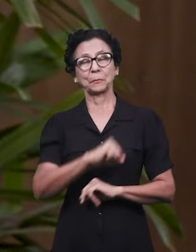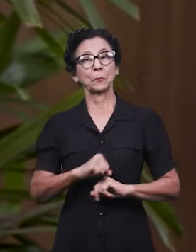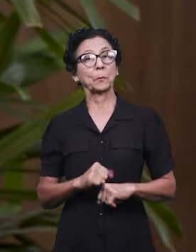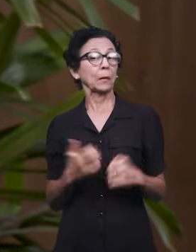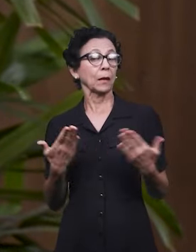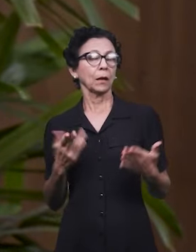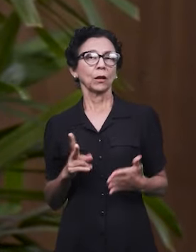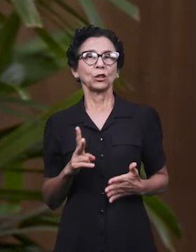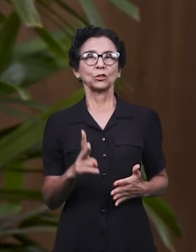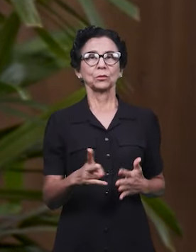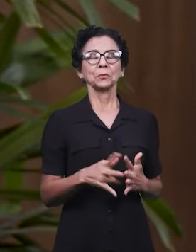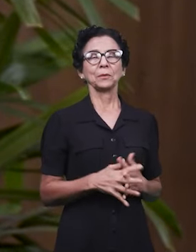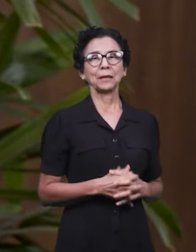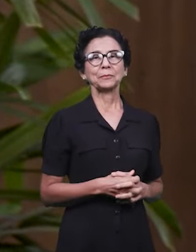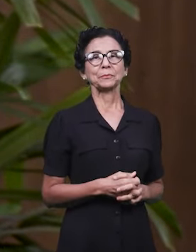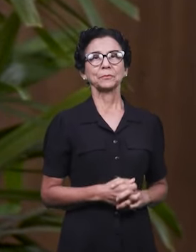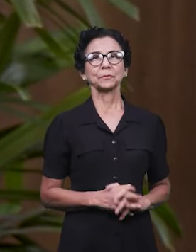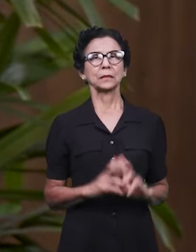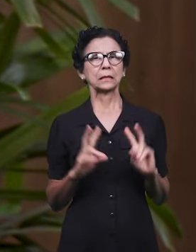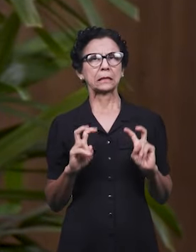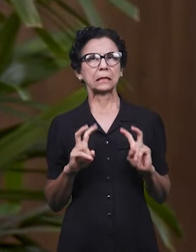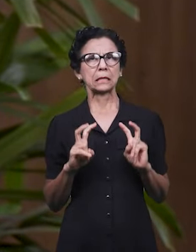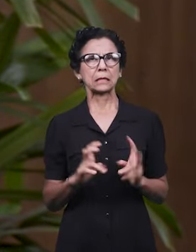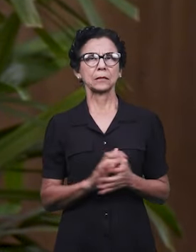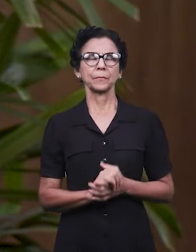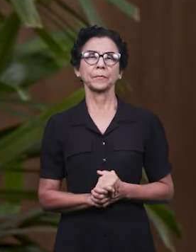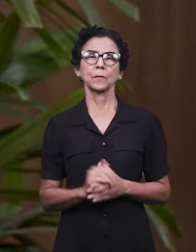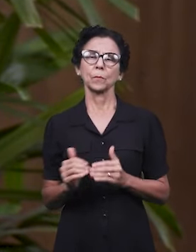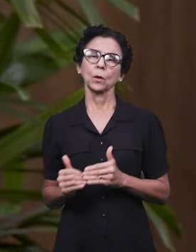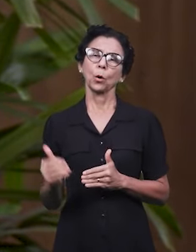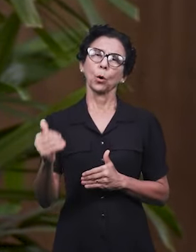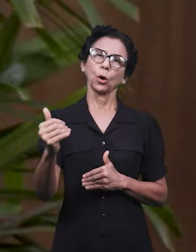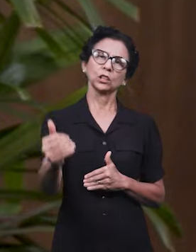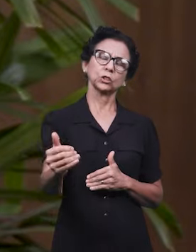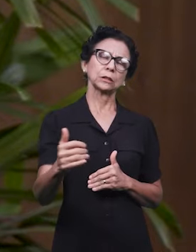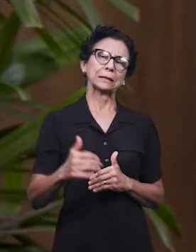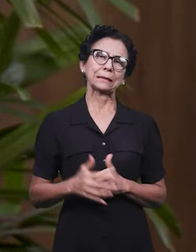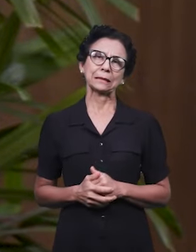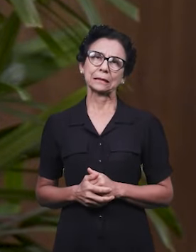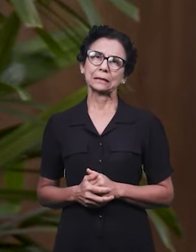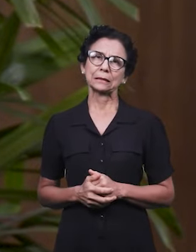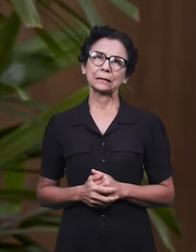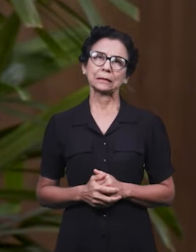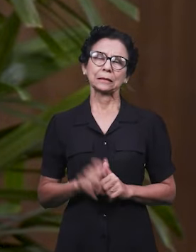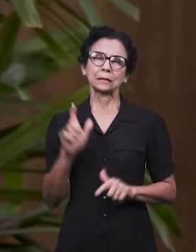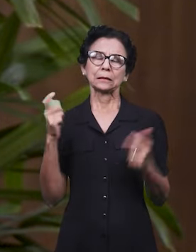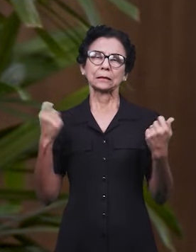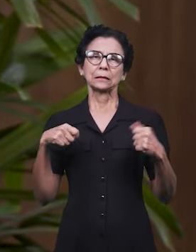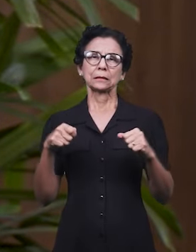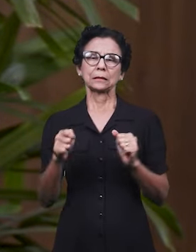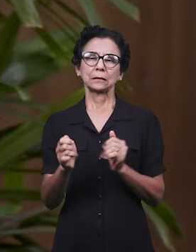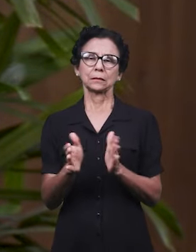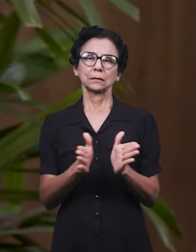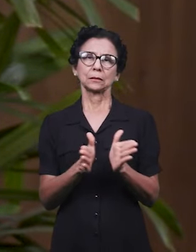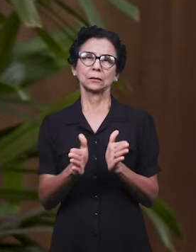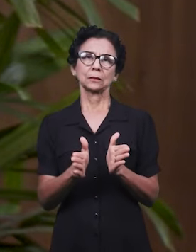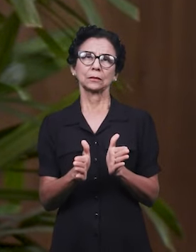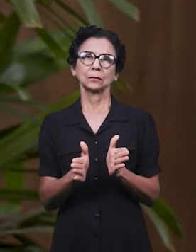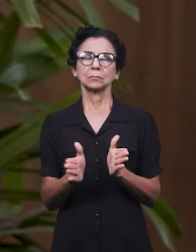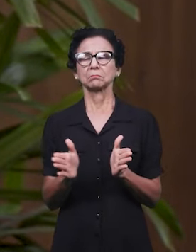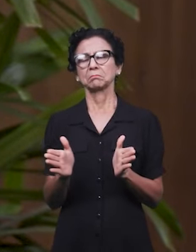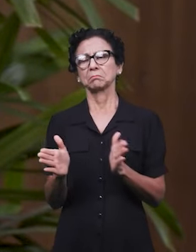vamos continuar a falarmos sobre rotinas para aqueles que necessitam de acessibilidade durante